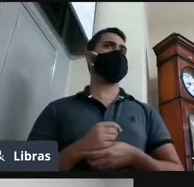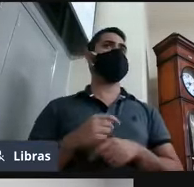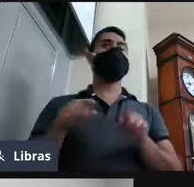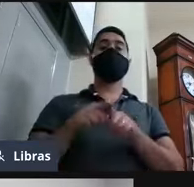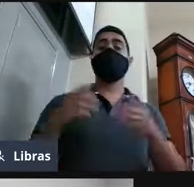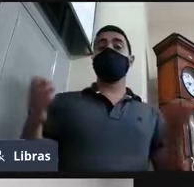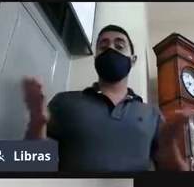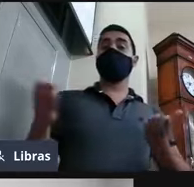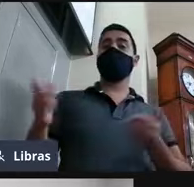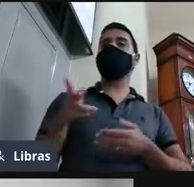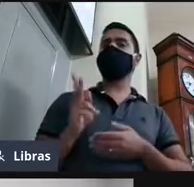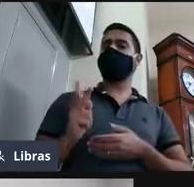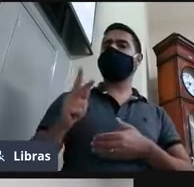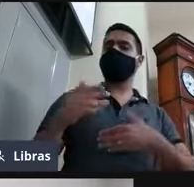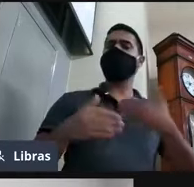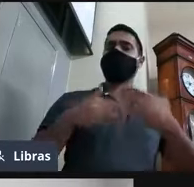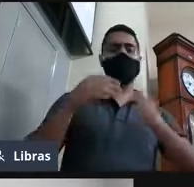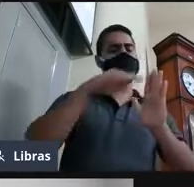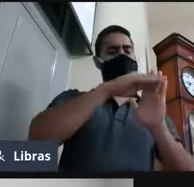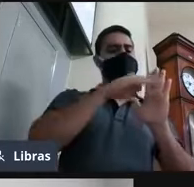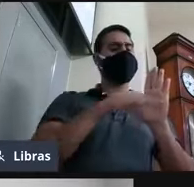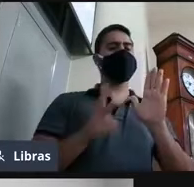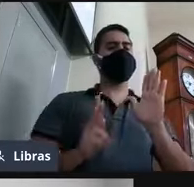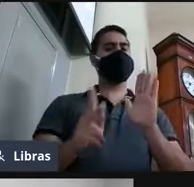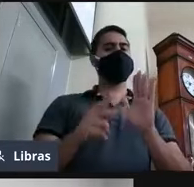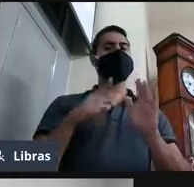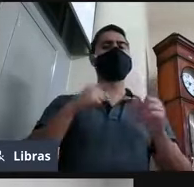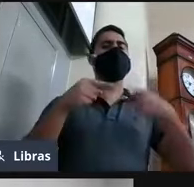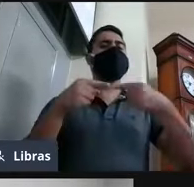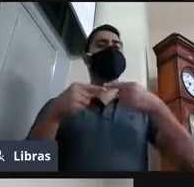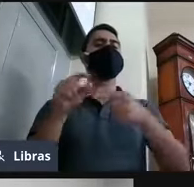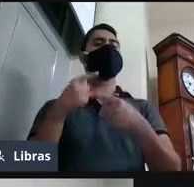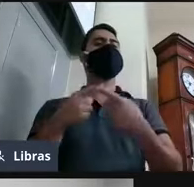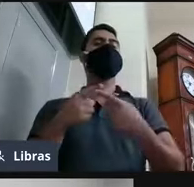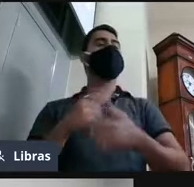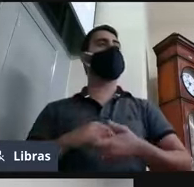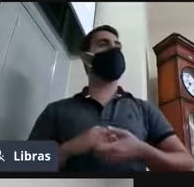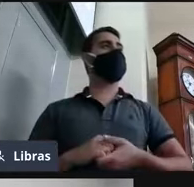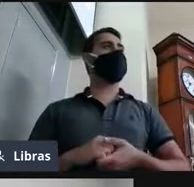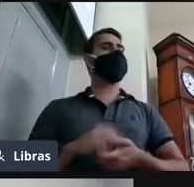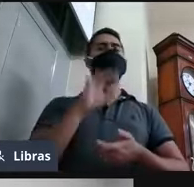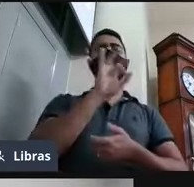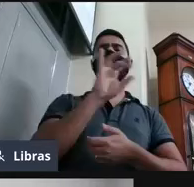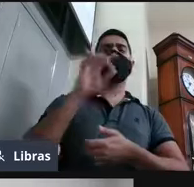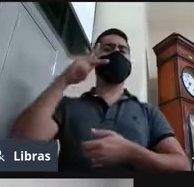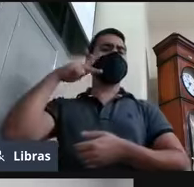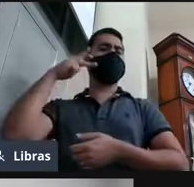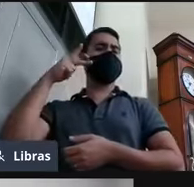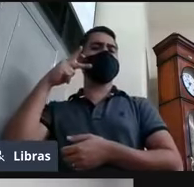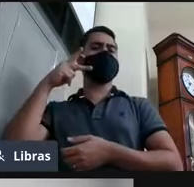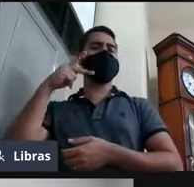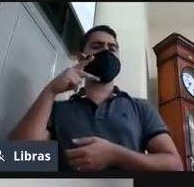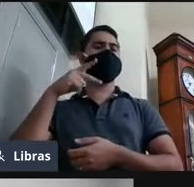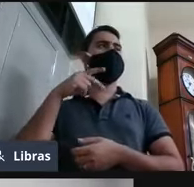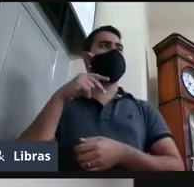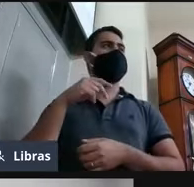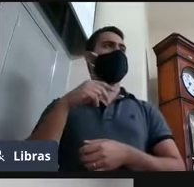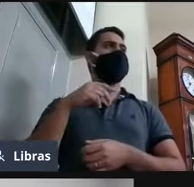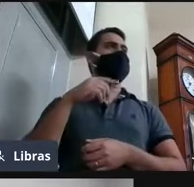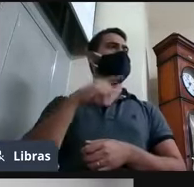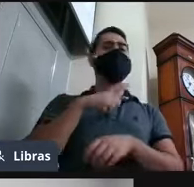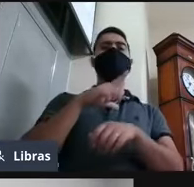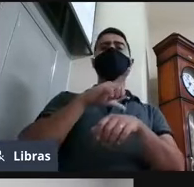vamos agora seguir o trâmite normal, com objetividade, e cada vereador, no final, vai